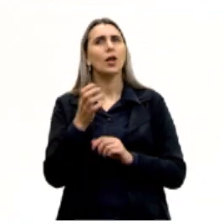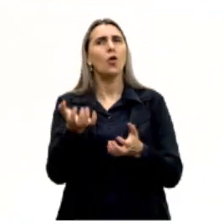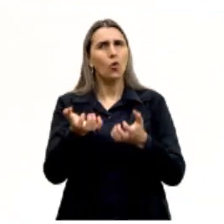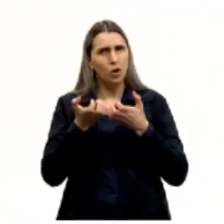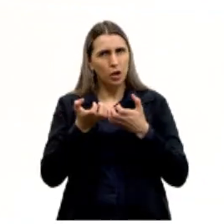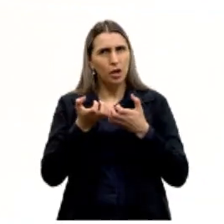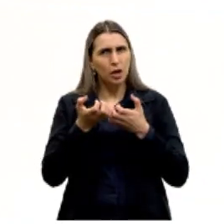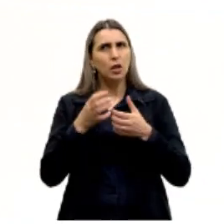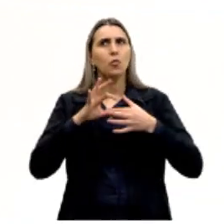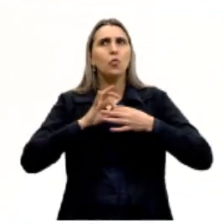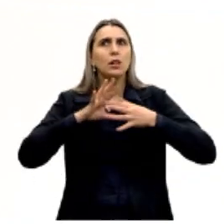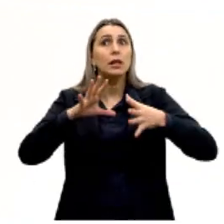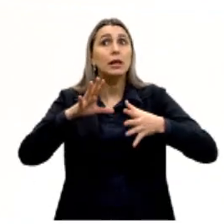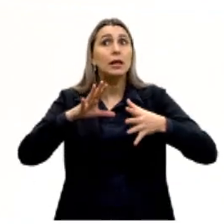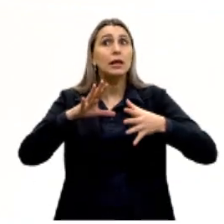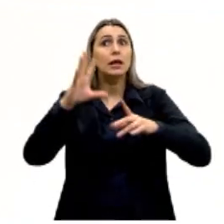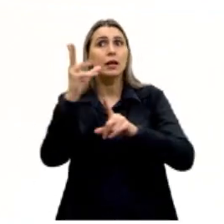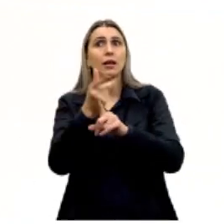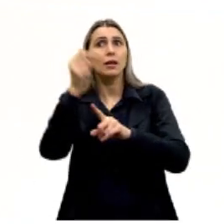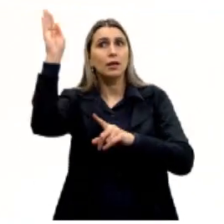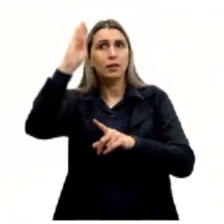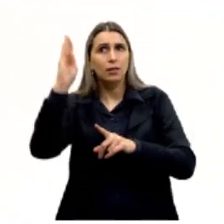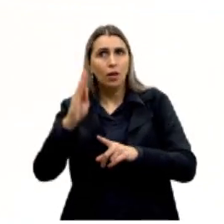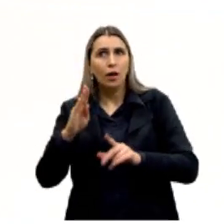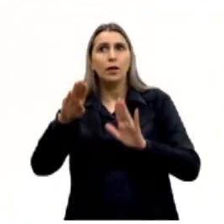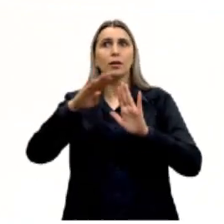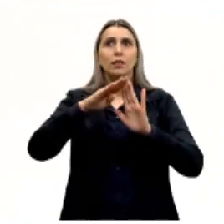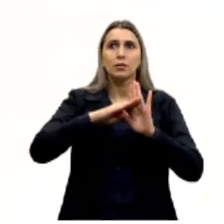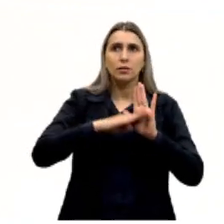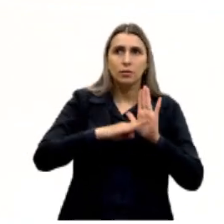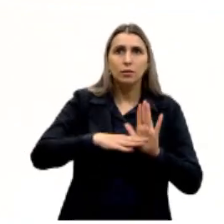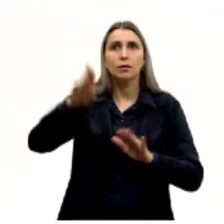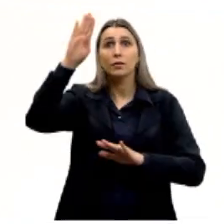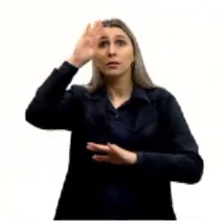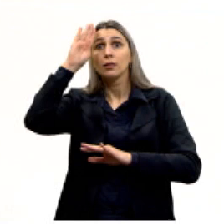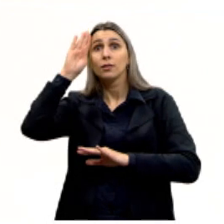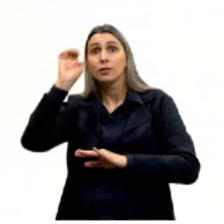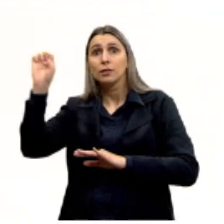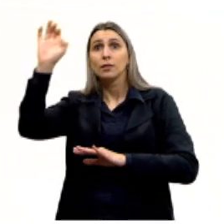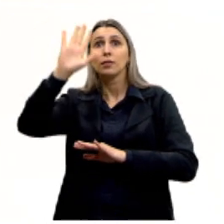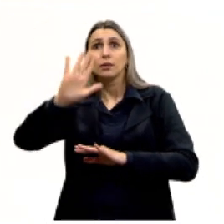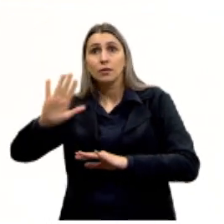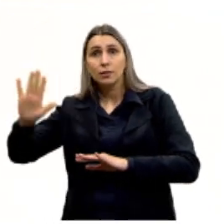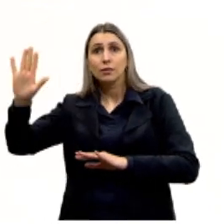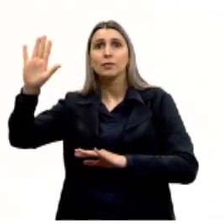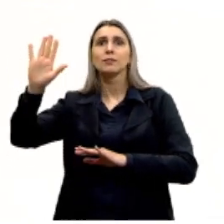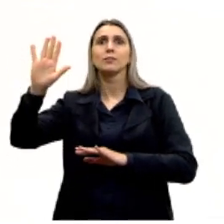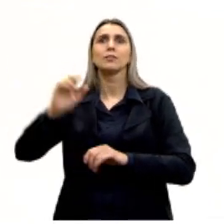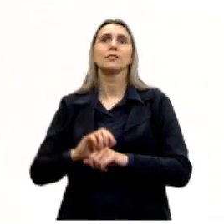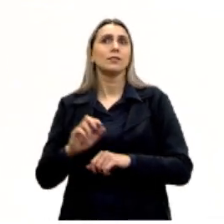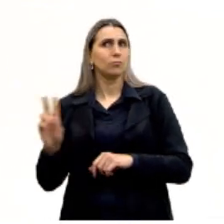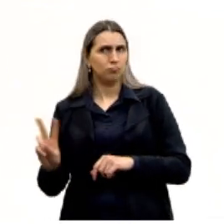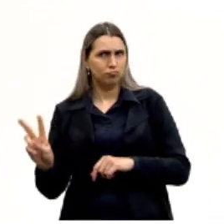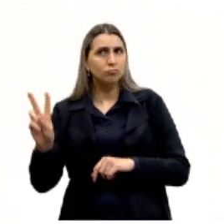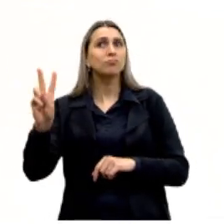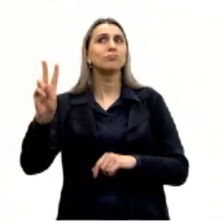buscaram libertar a arte brasileira das normas acadêmicas europeias